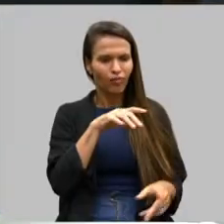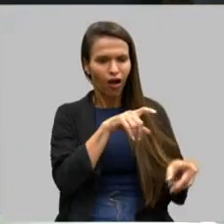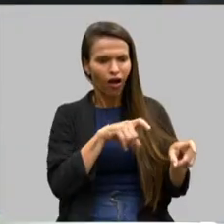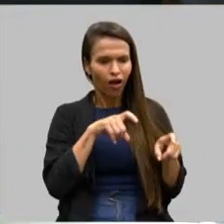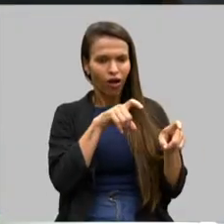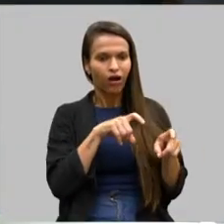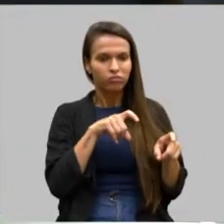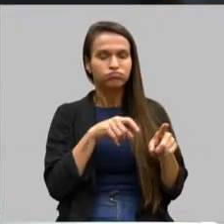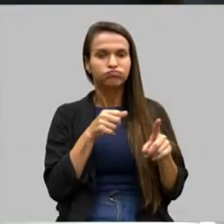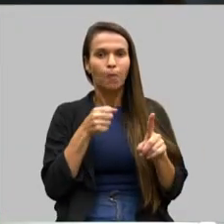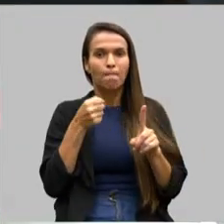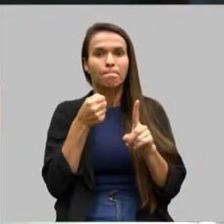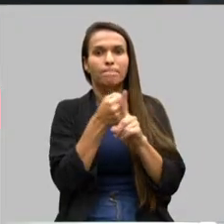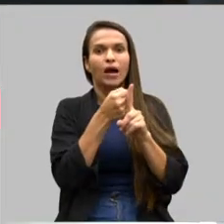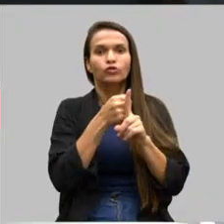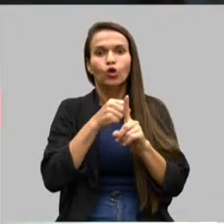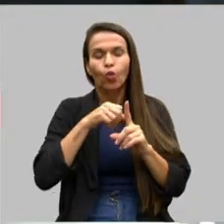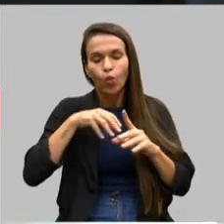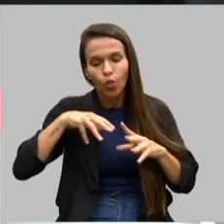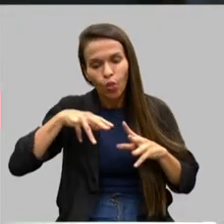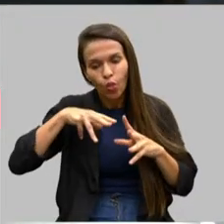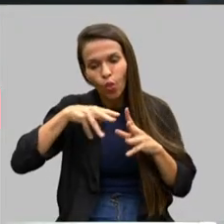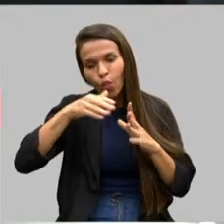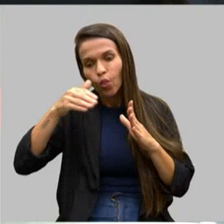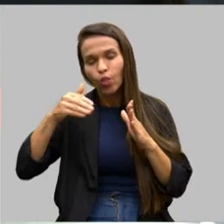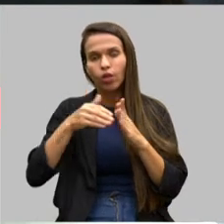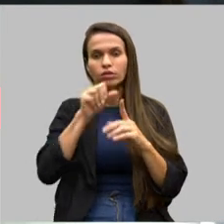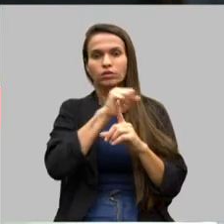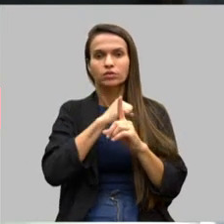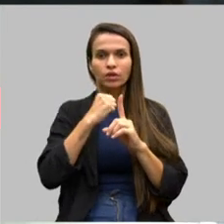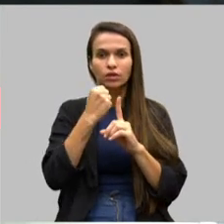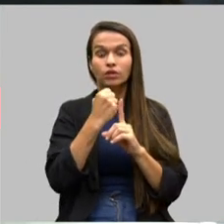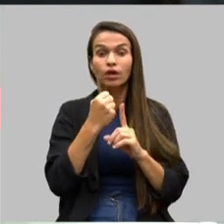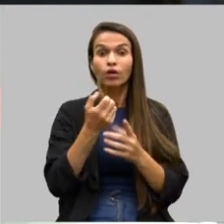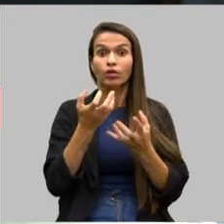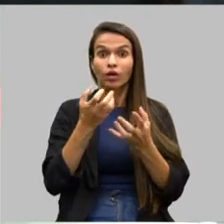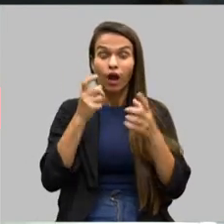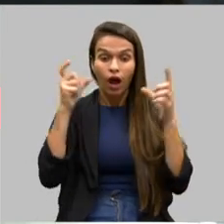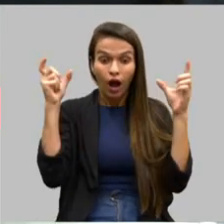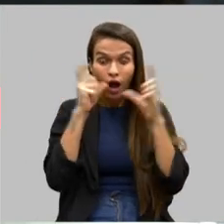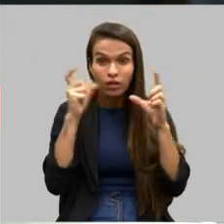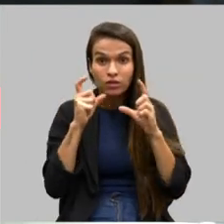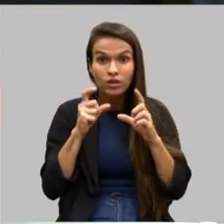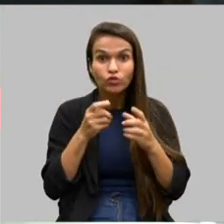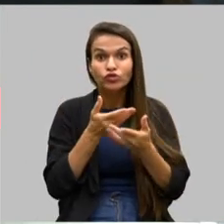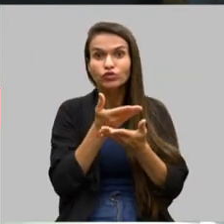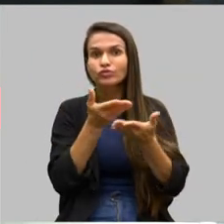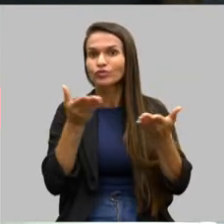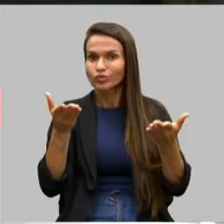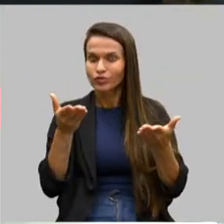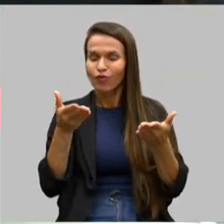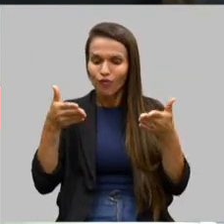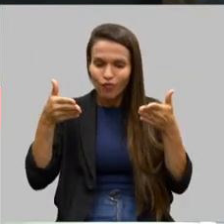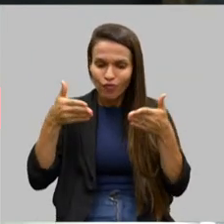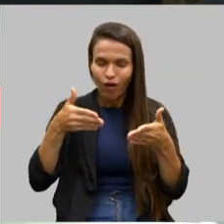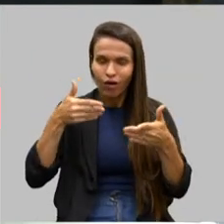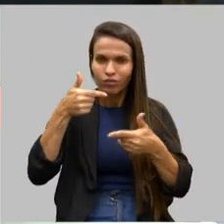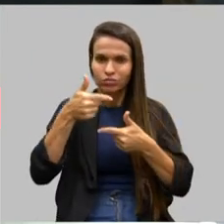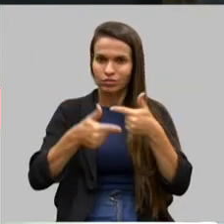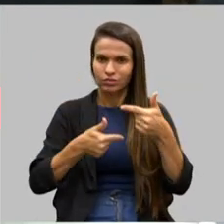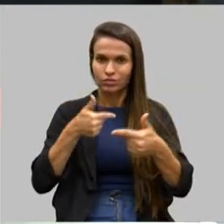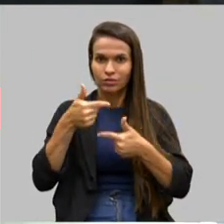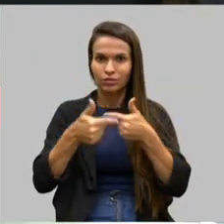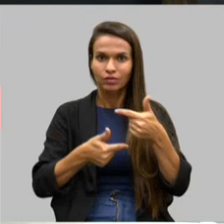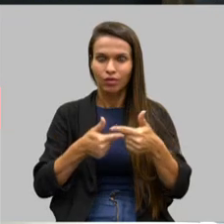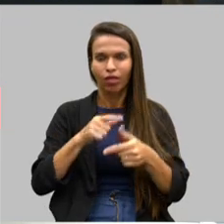sociedade. Então, eu queria chamar isso mesmo para a atenção de todos e trabalhar aí. A gente teve